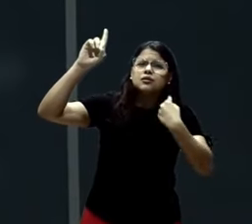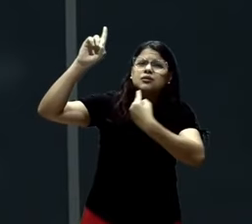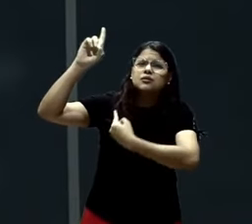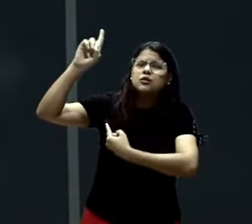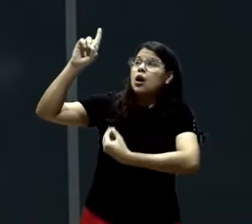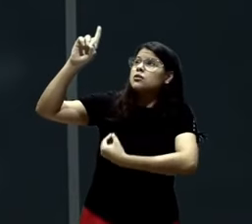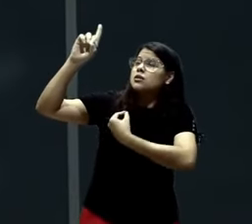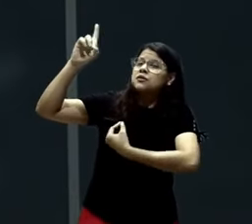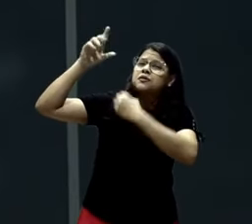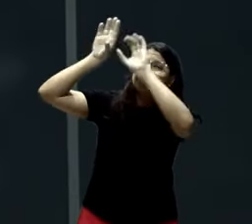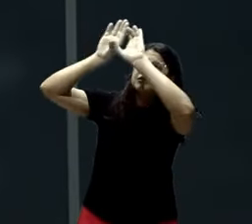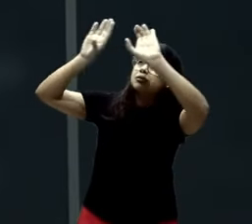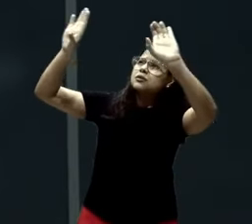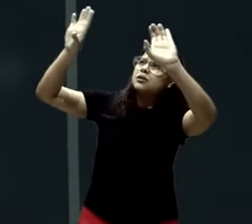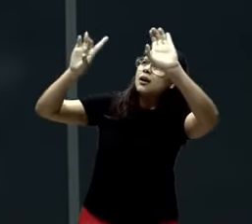santificado seja o teu nome.